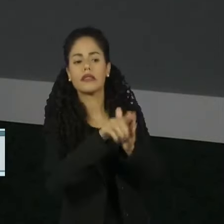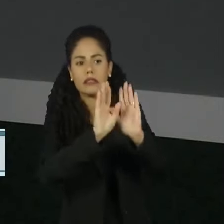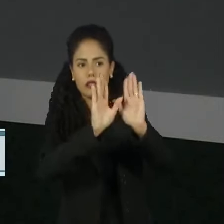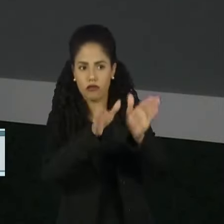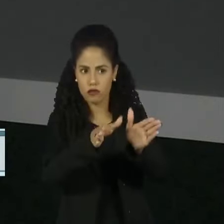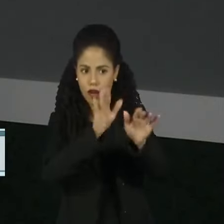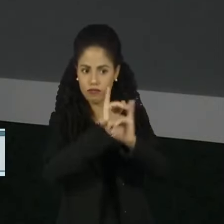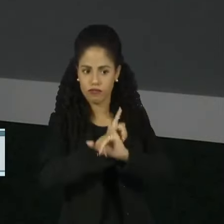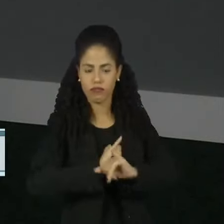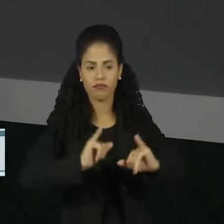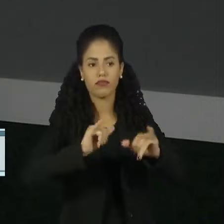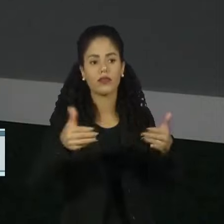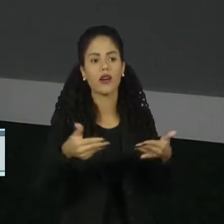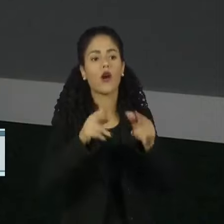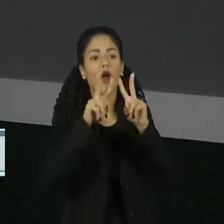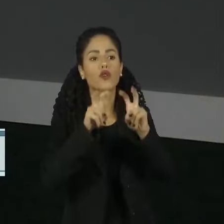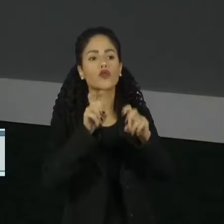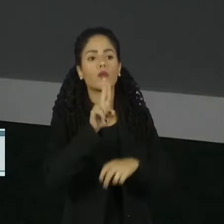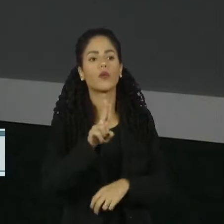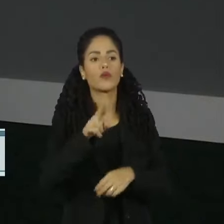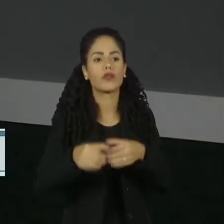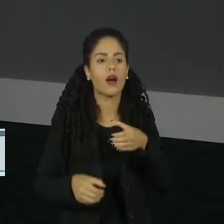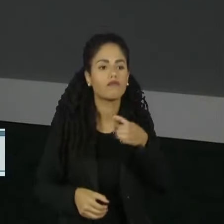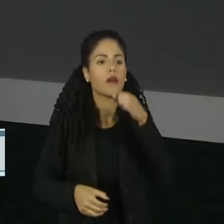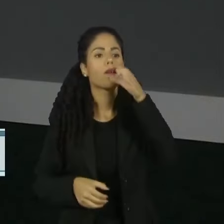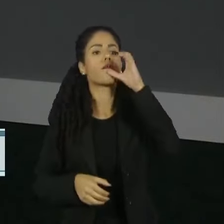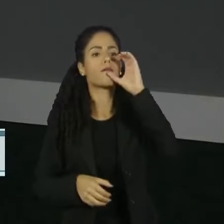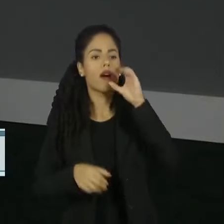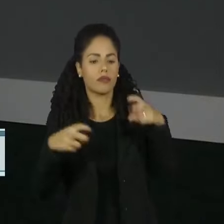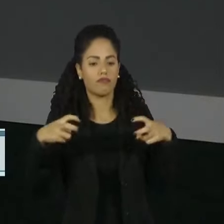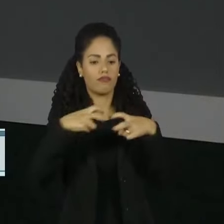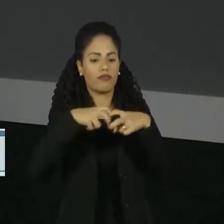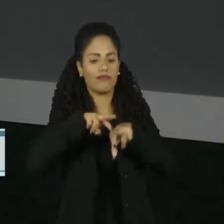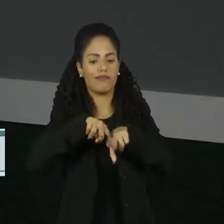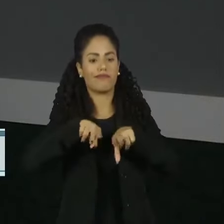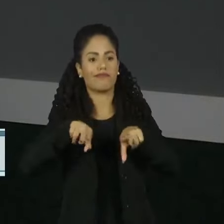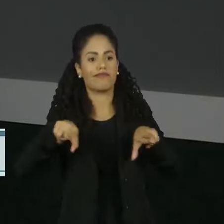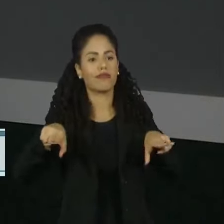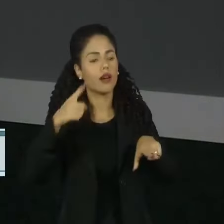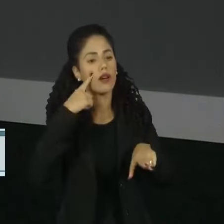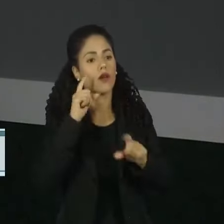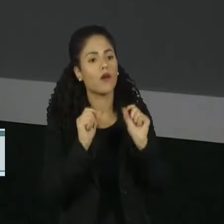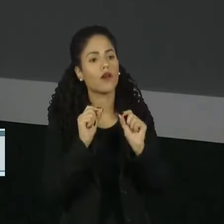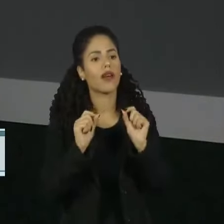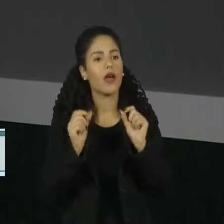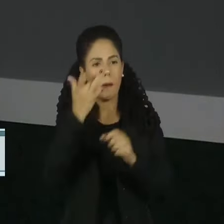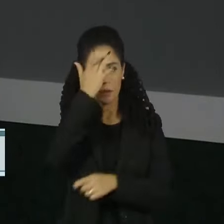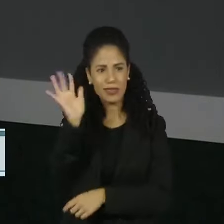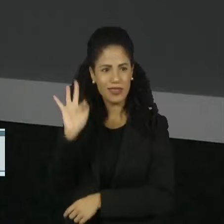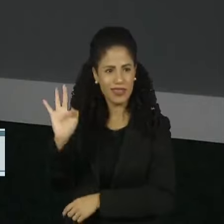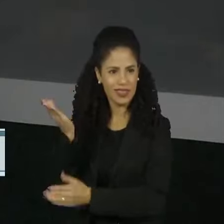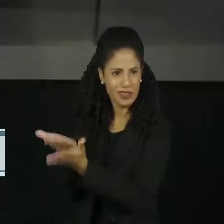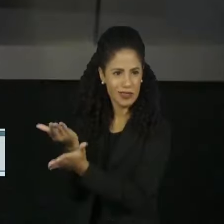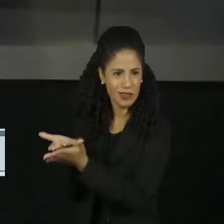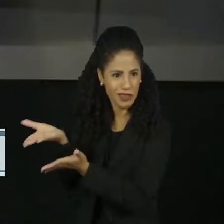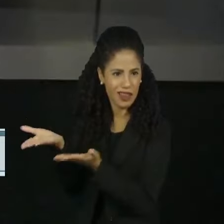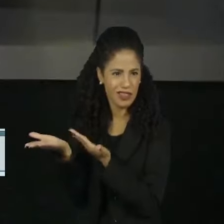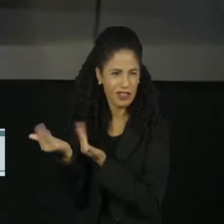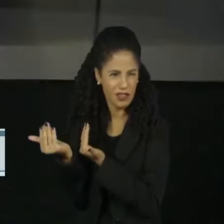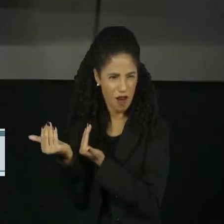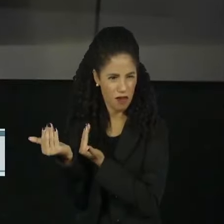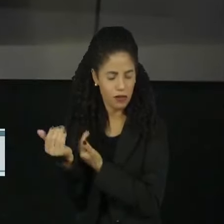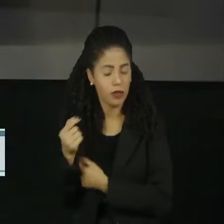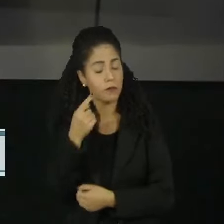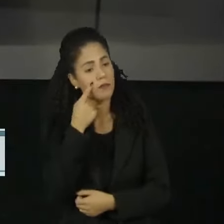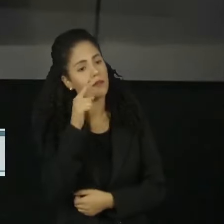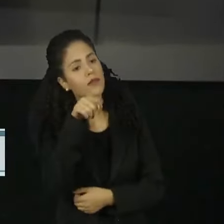saíram recentemente sobre o uso desses energéticos, principalmente entre universitários, jovens. Eu